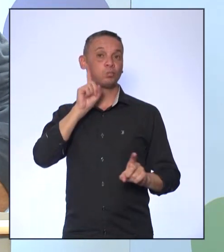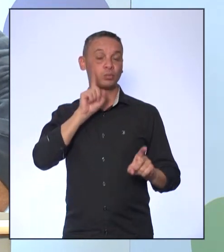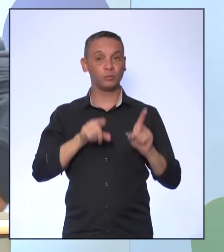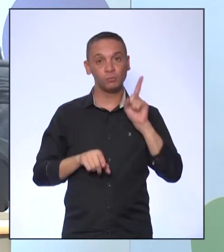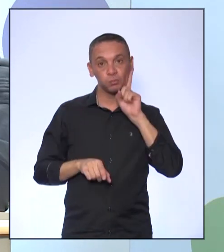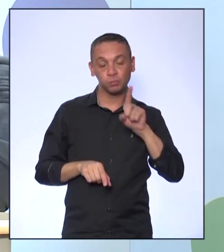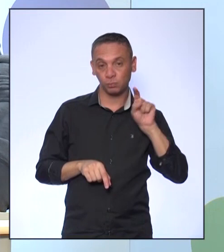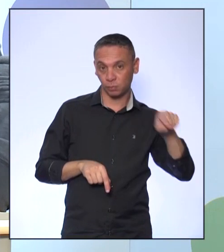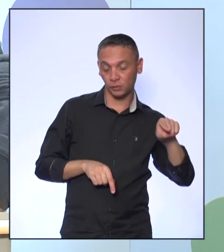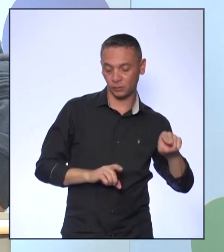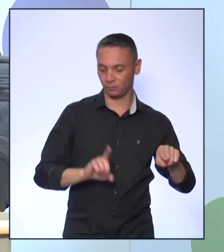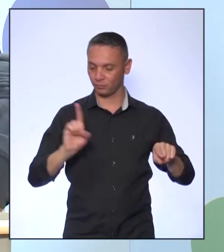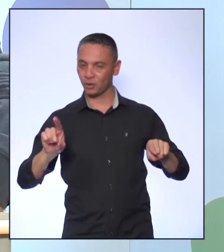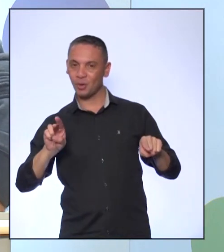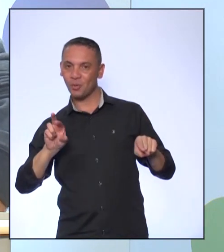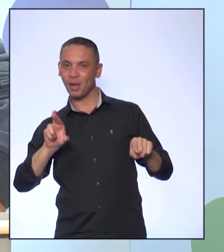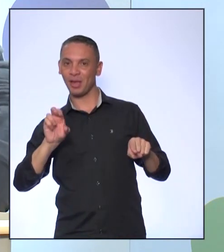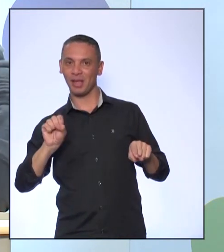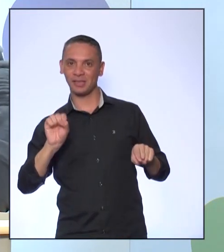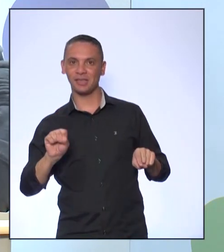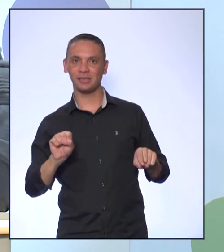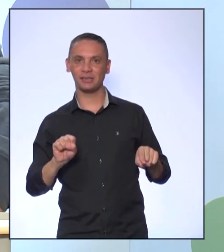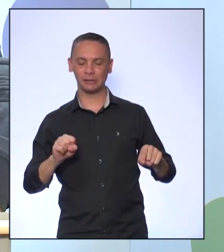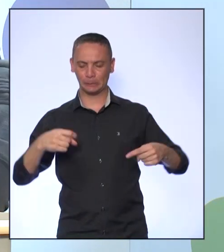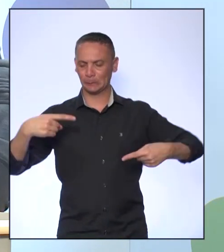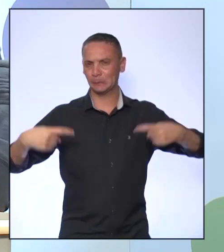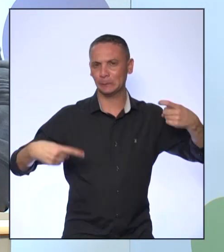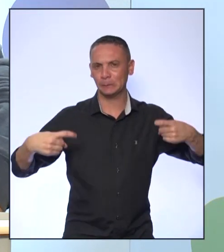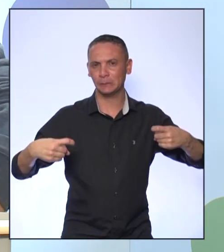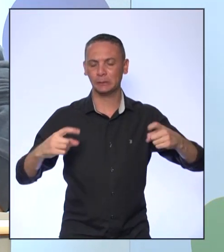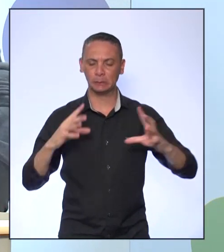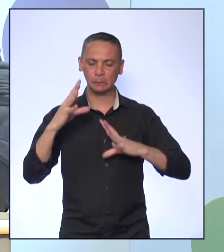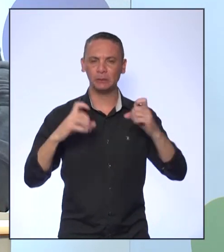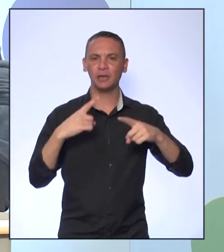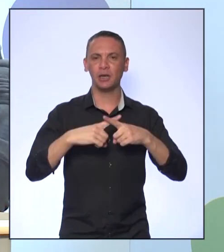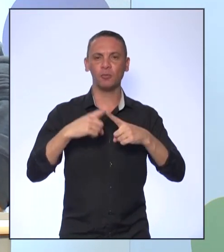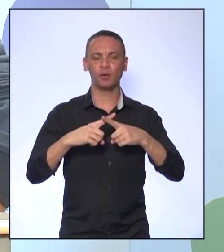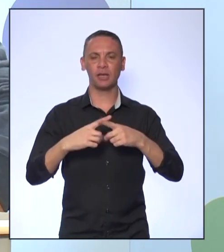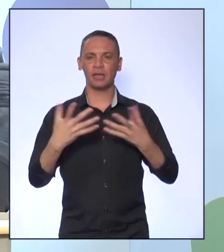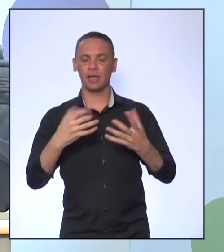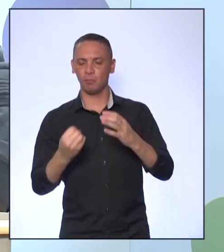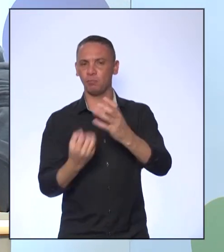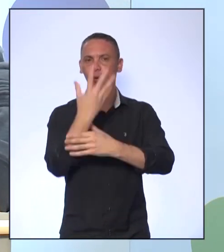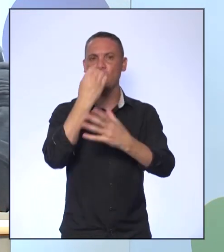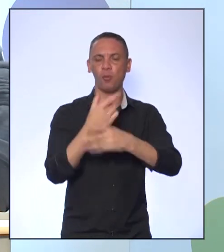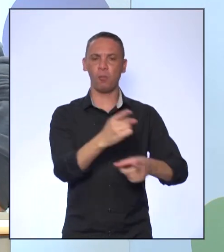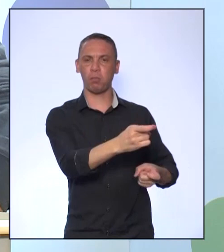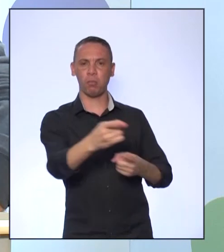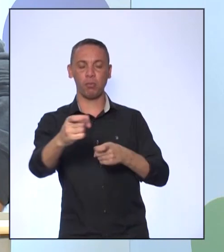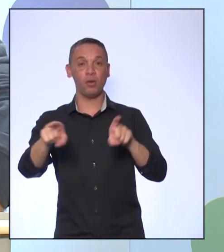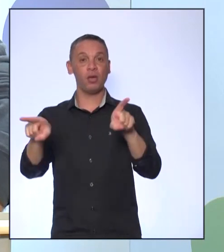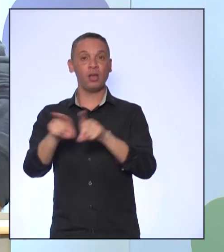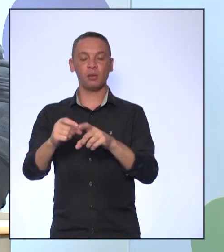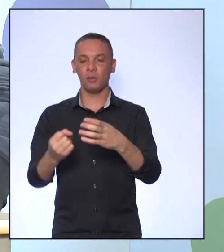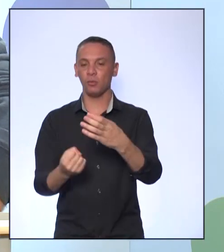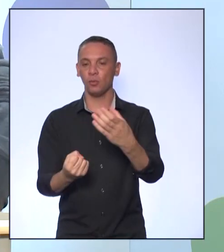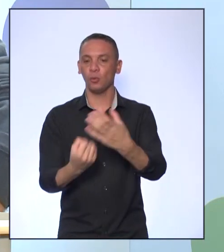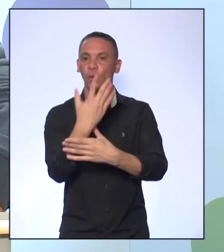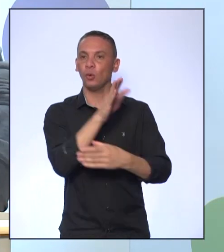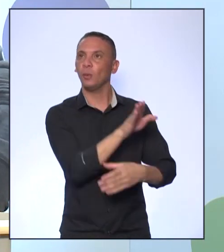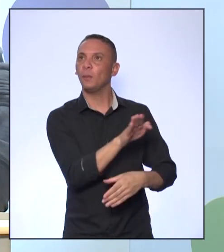União Soviética, que é a questão da corrida armamentista e a corrida espacial. Essas 2 corridas fizeram um grande